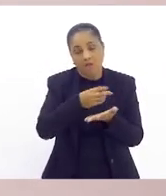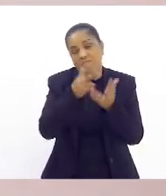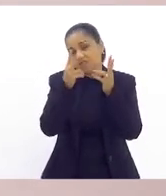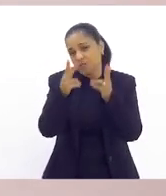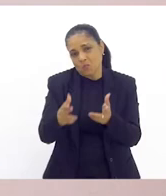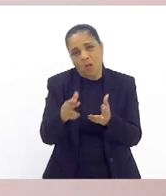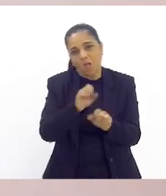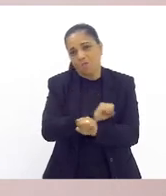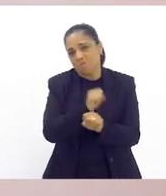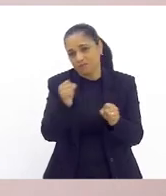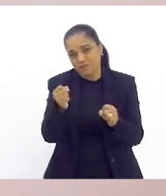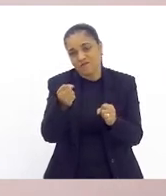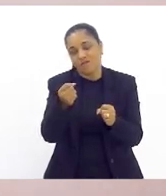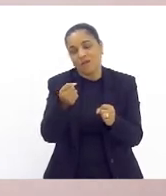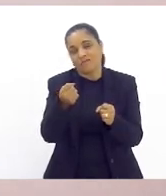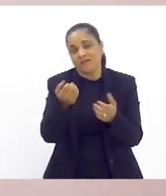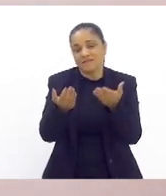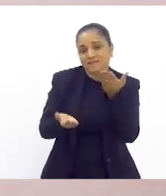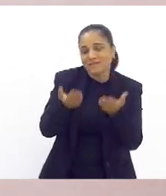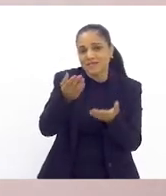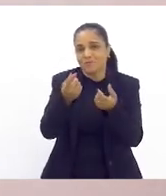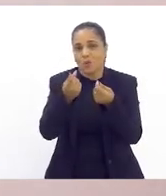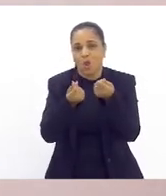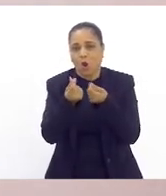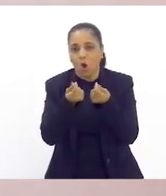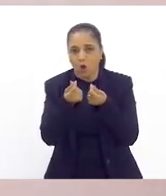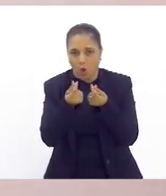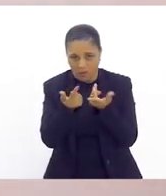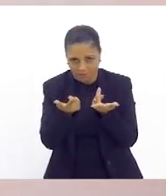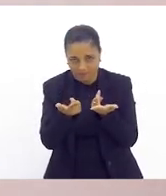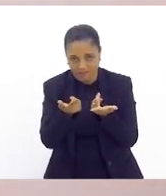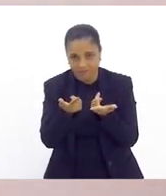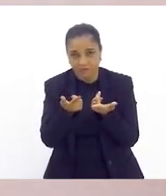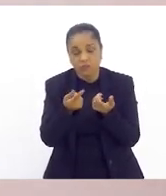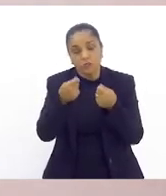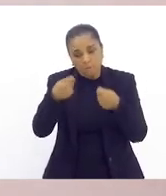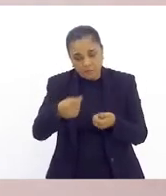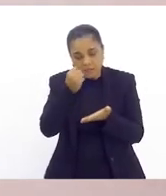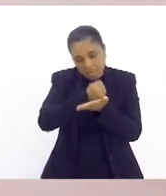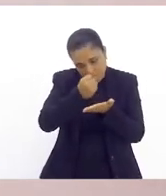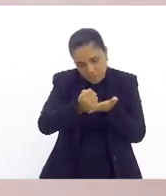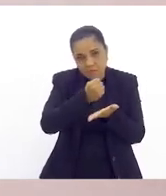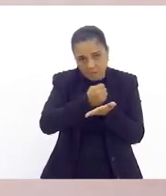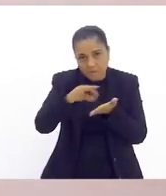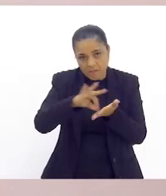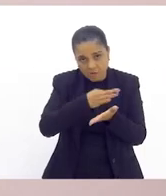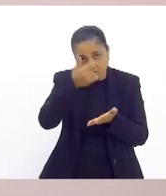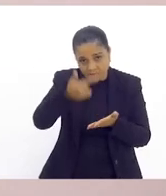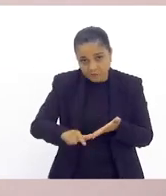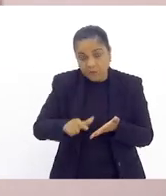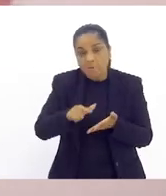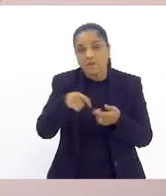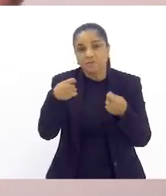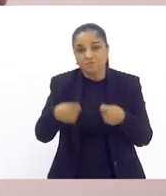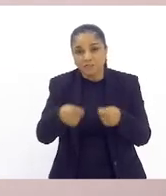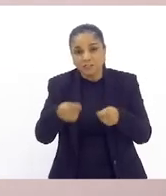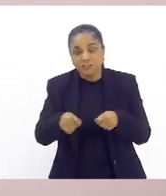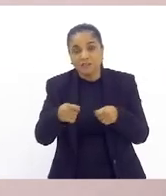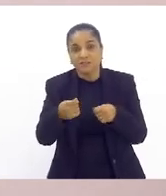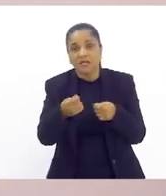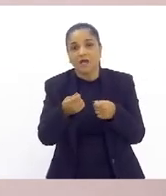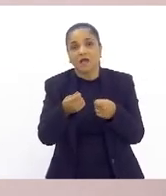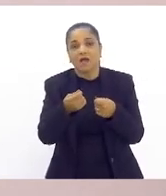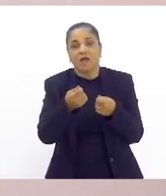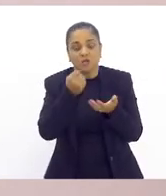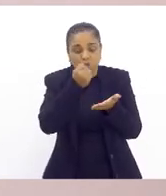econômico financeiro Então assim a gente quer renovar mas a gente precisa de ajustes é na condição